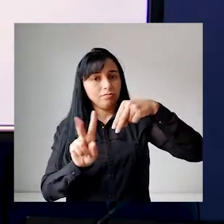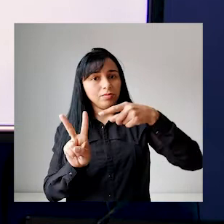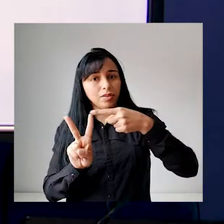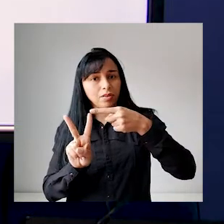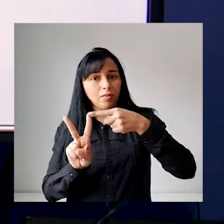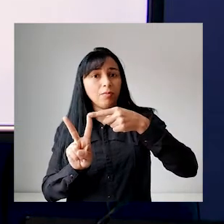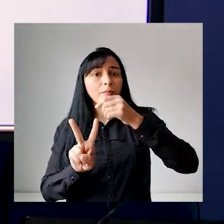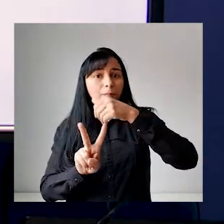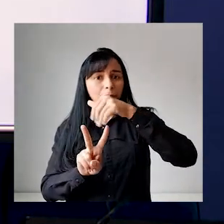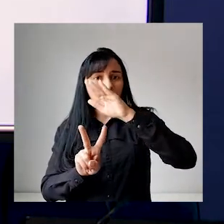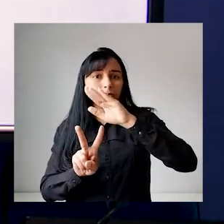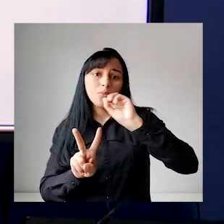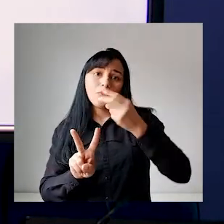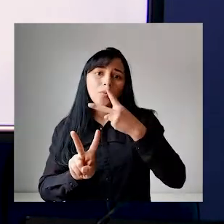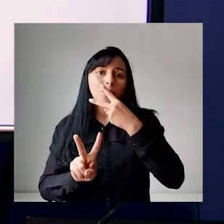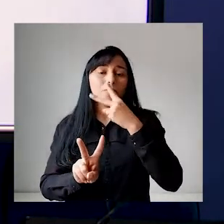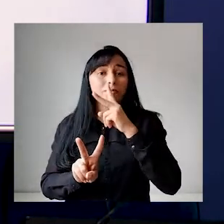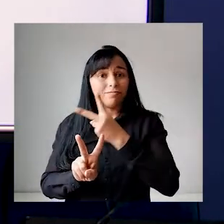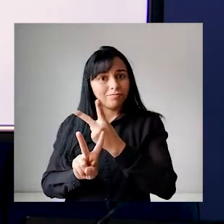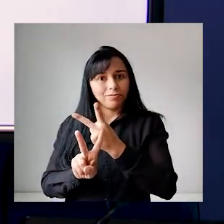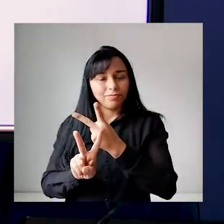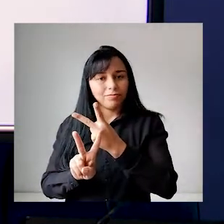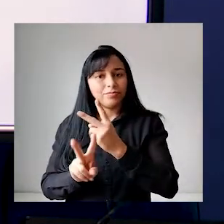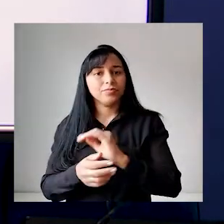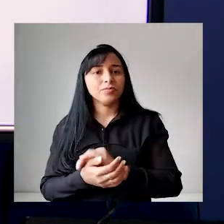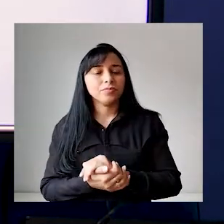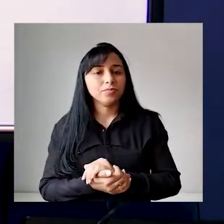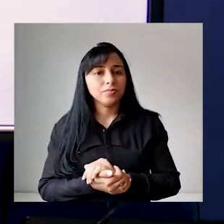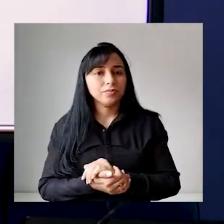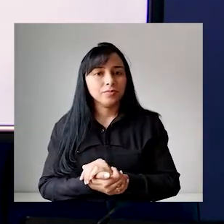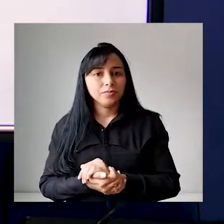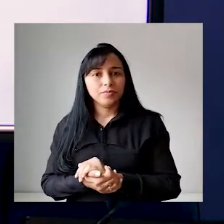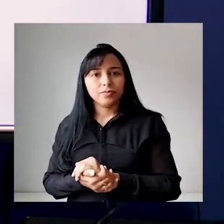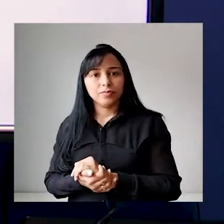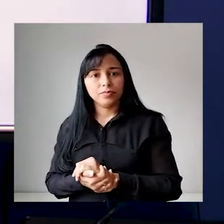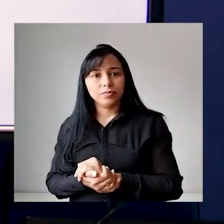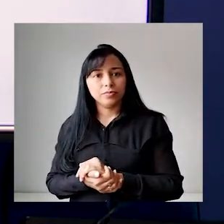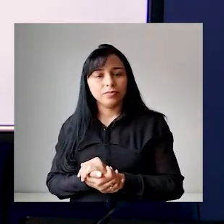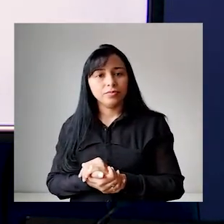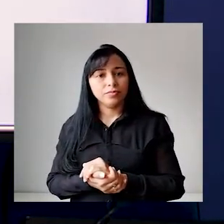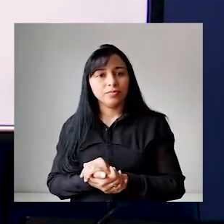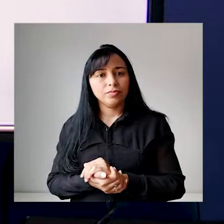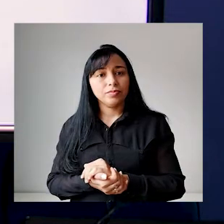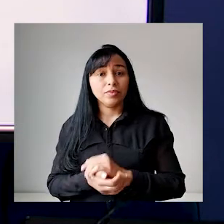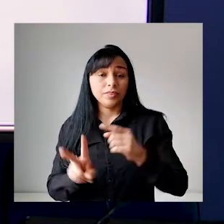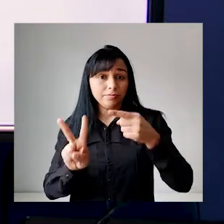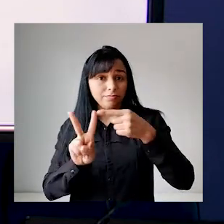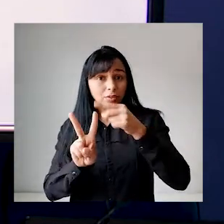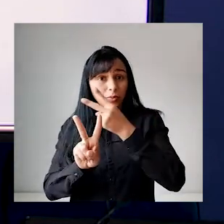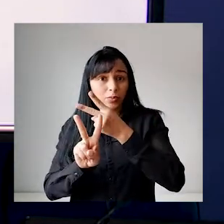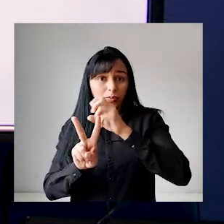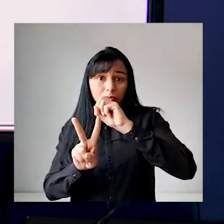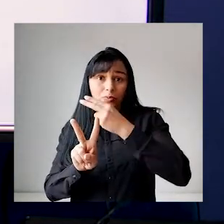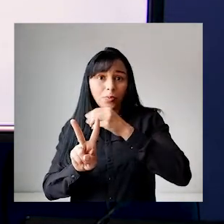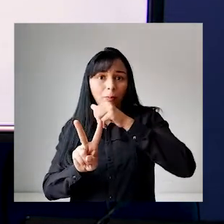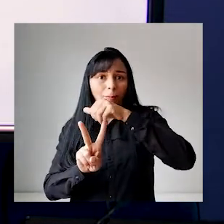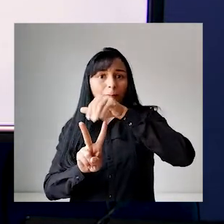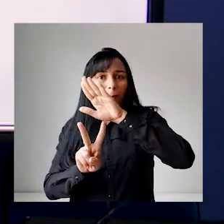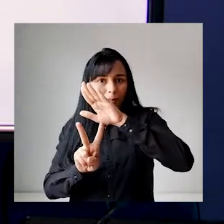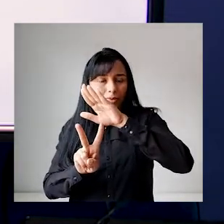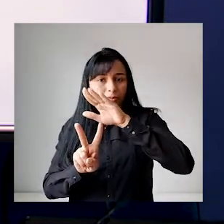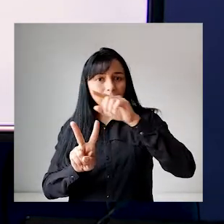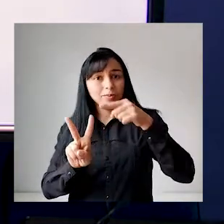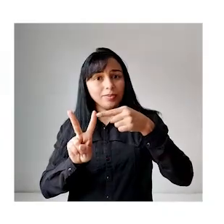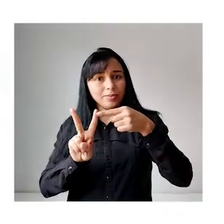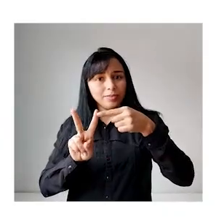0 vai ser sempre igual a 0, sempre que o índice for um número igual a 2 ou maior. Lembrando que o